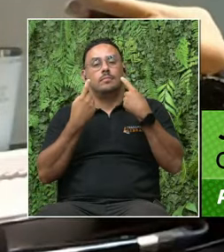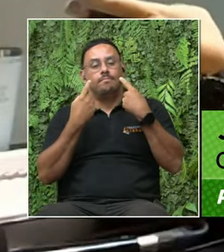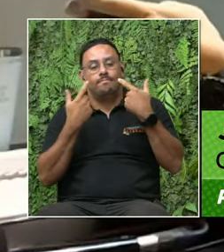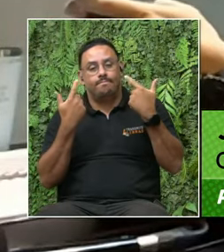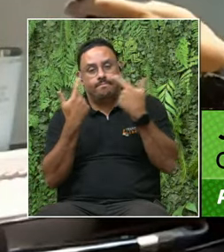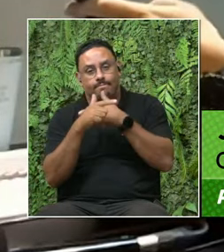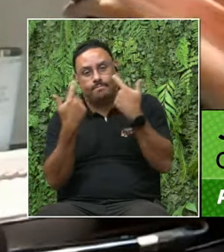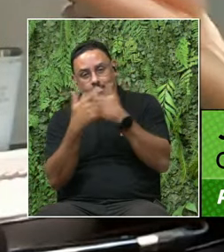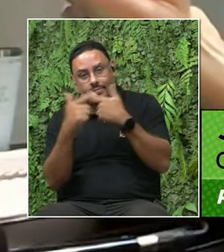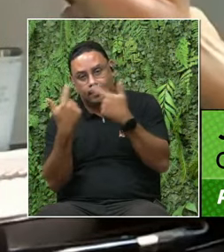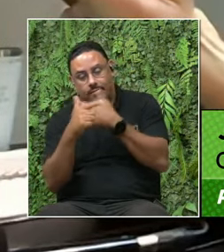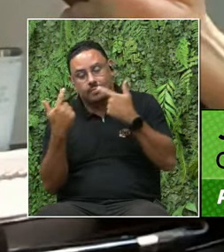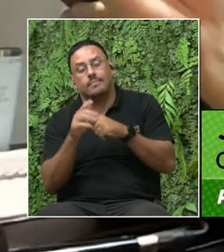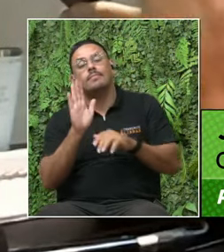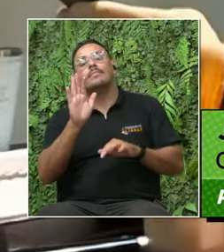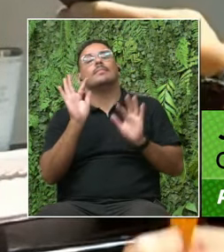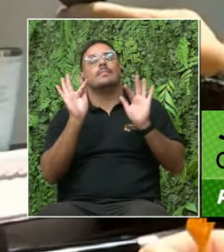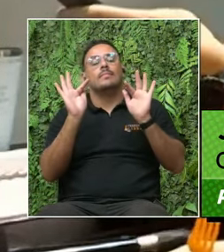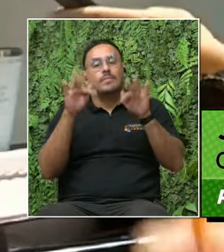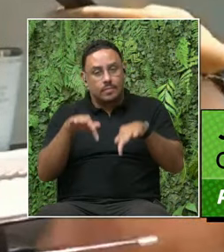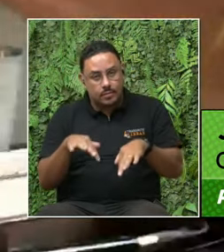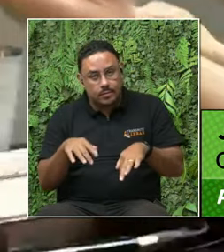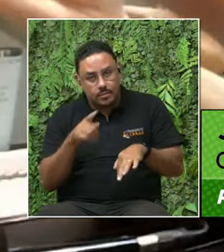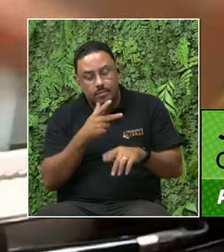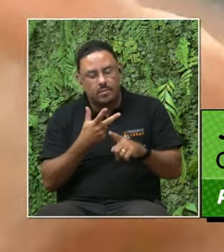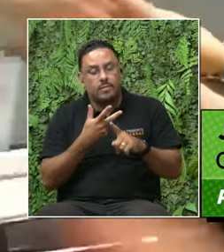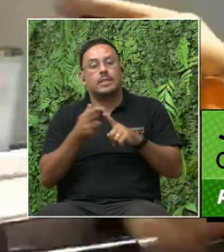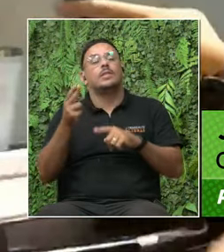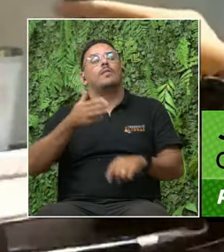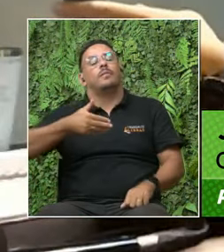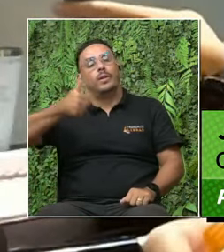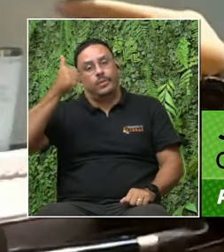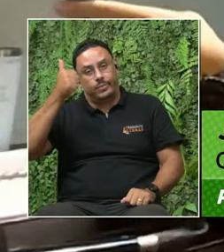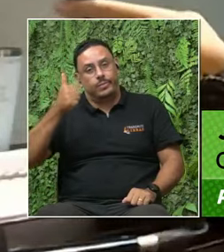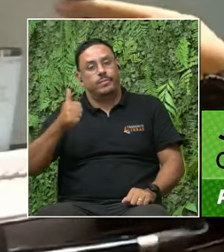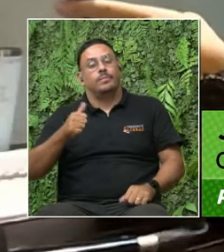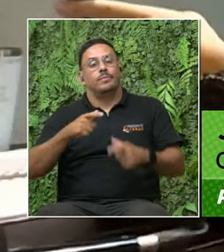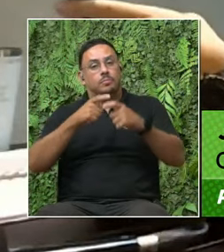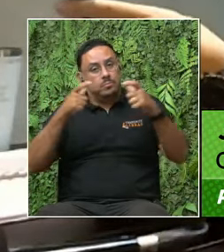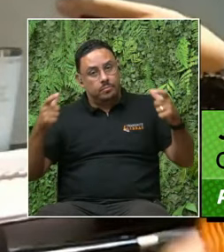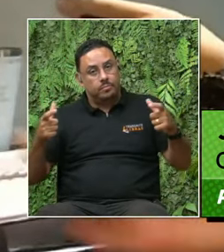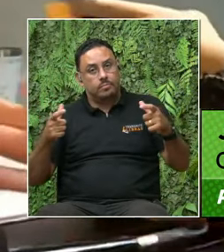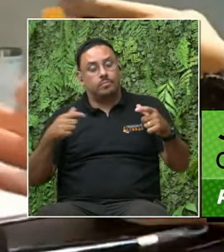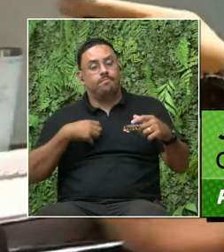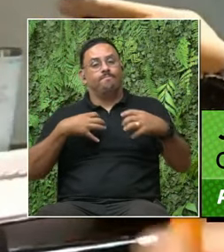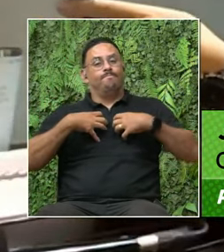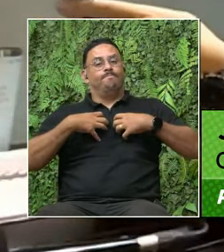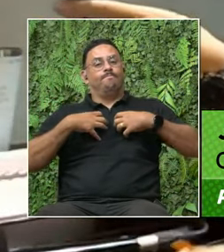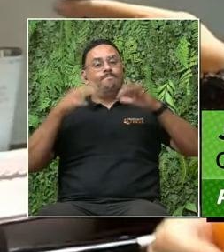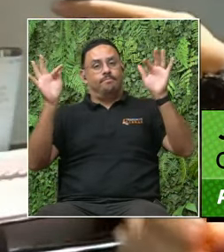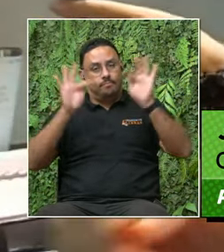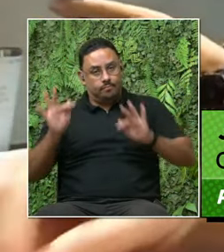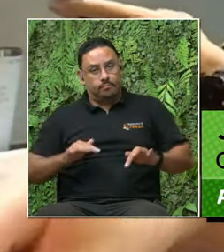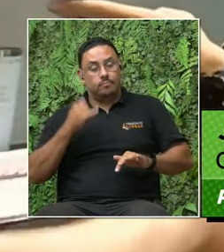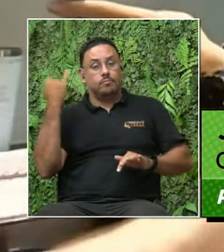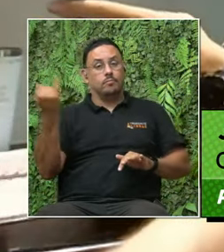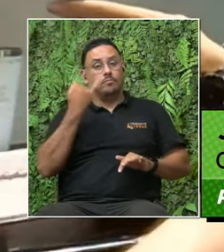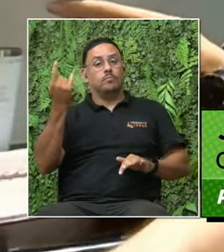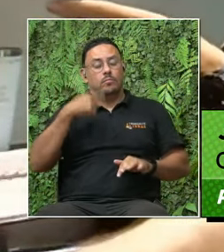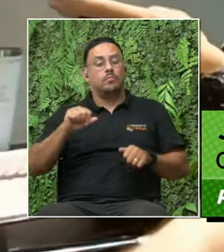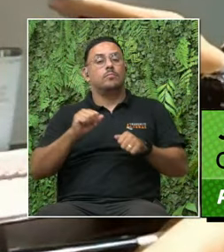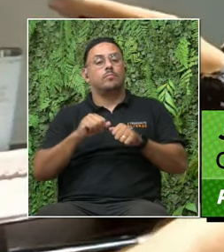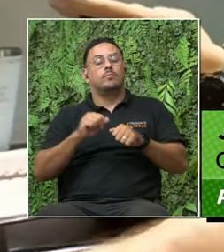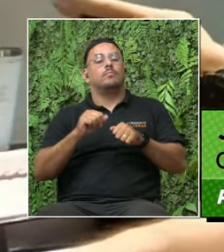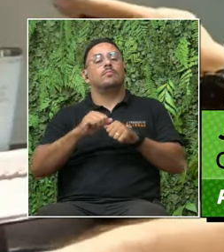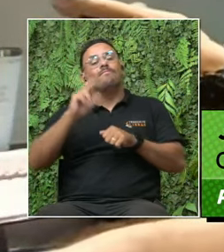mas no final deu a lógica né vencu o melhor e o maior feliz o importante é fazer